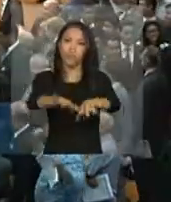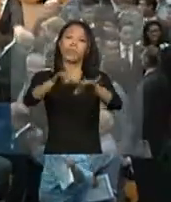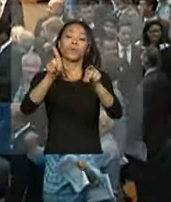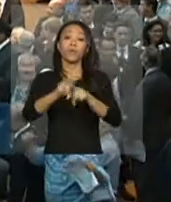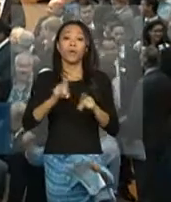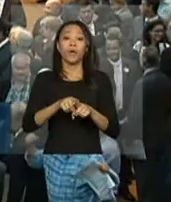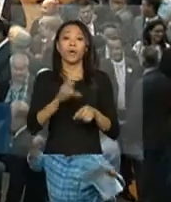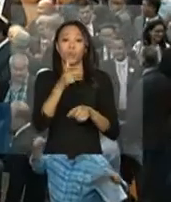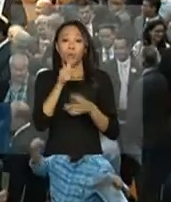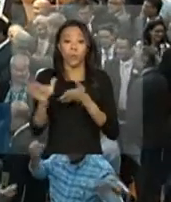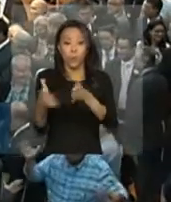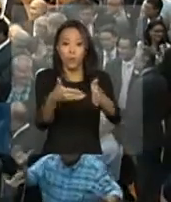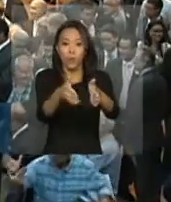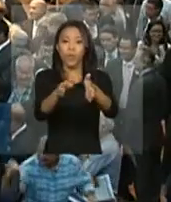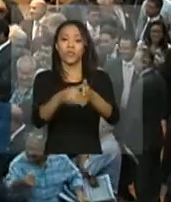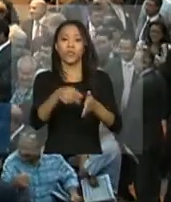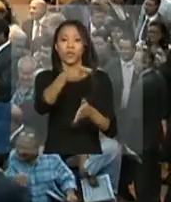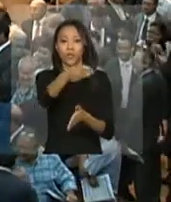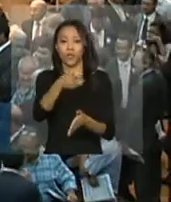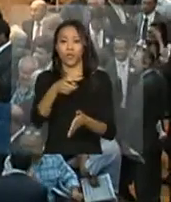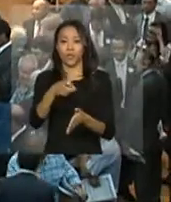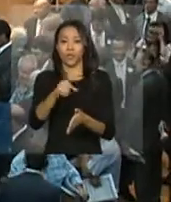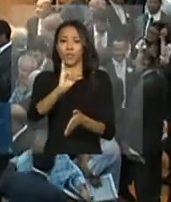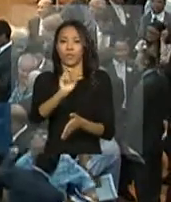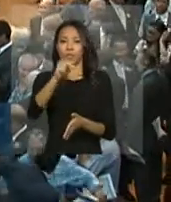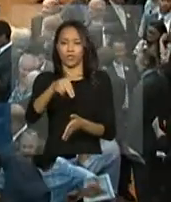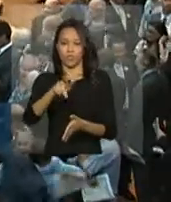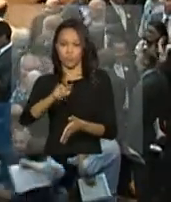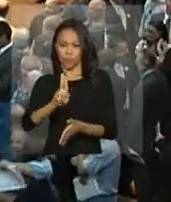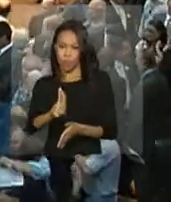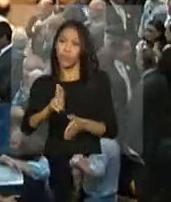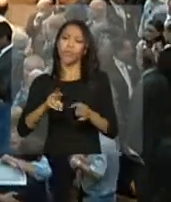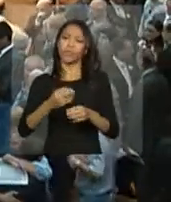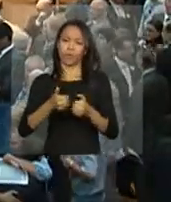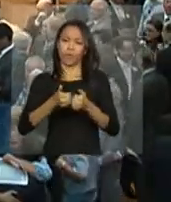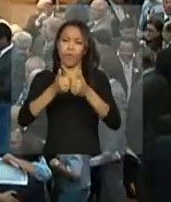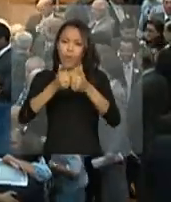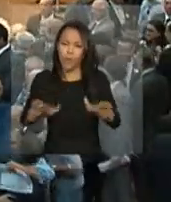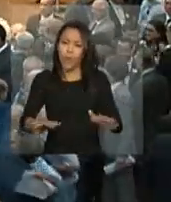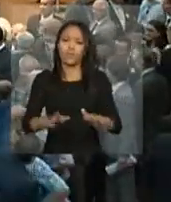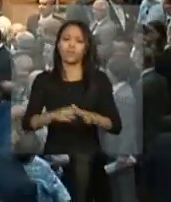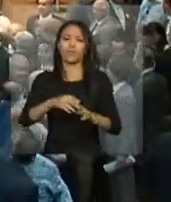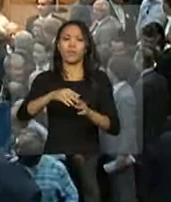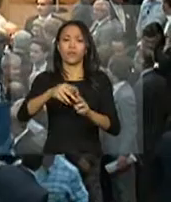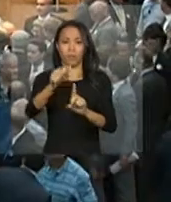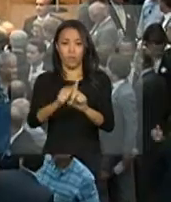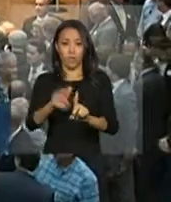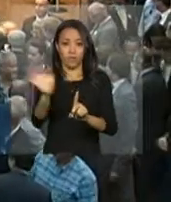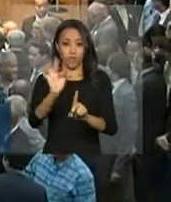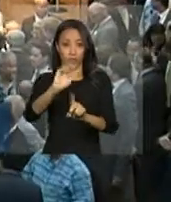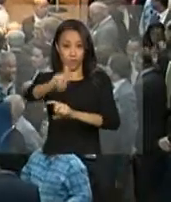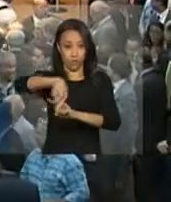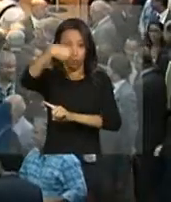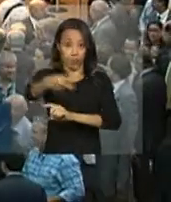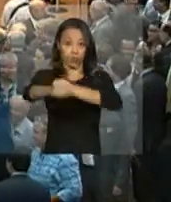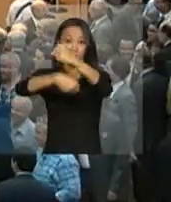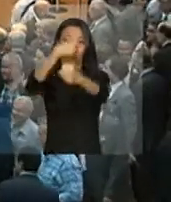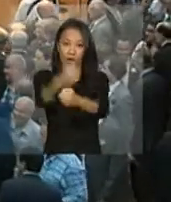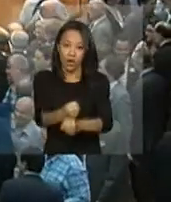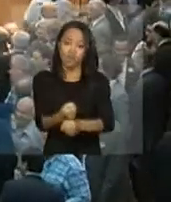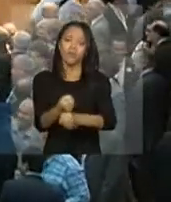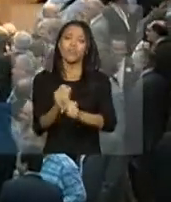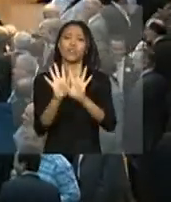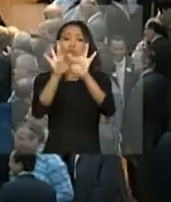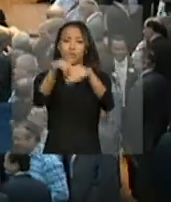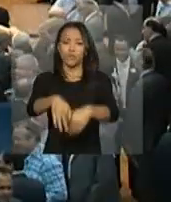Rio Xingu e deve entrar em operação em fevereiro do ano que vem e a conclusão das obras Está